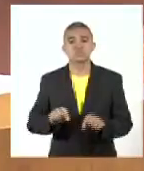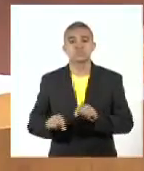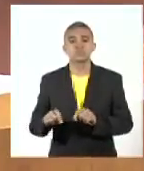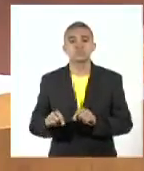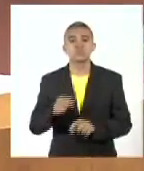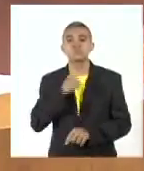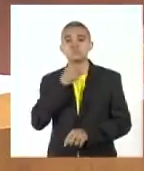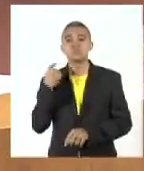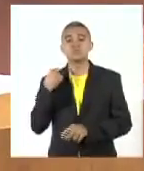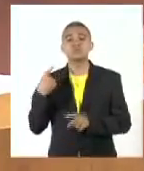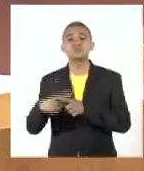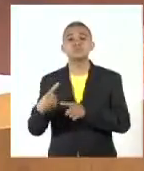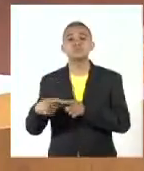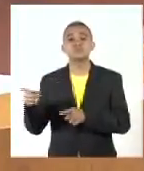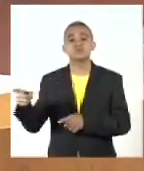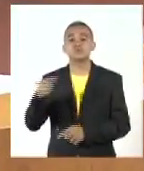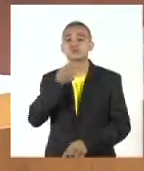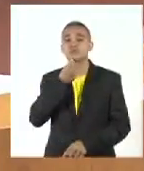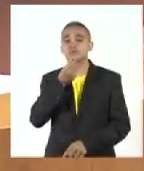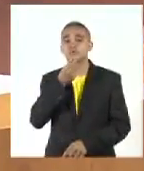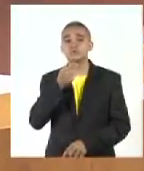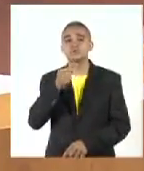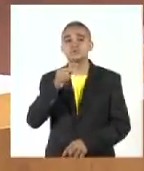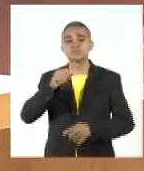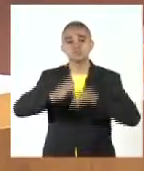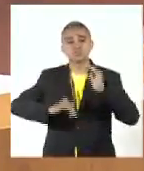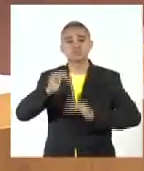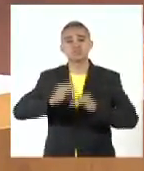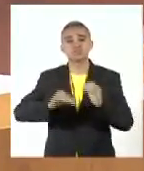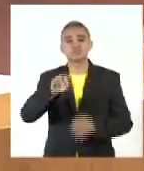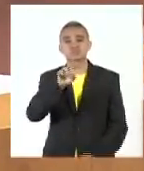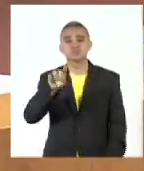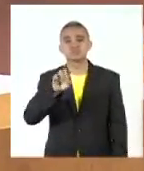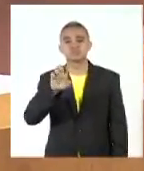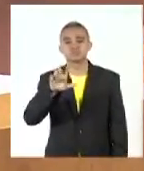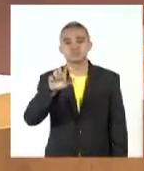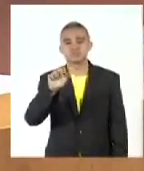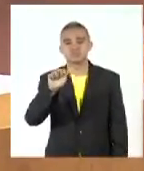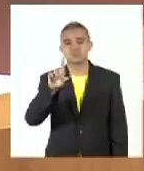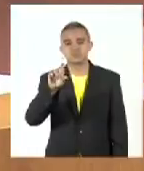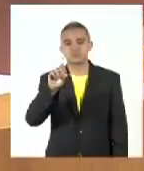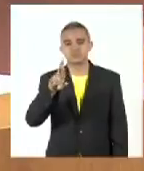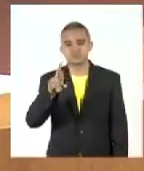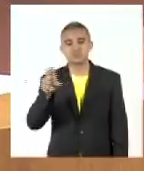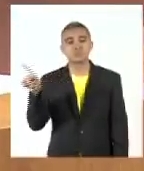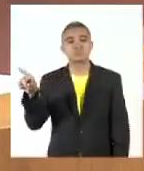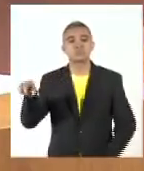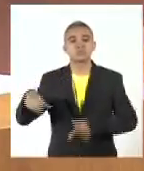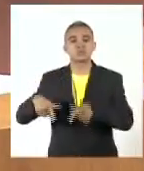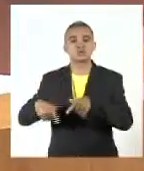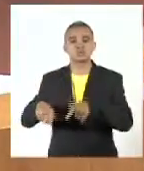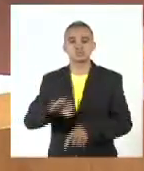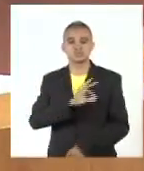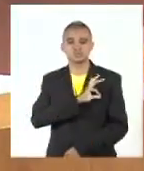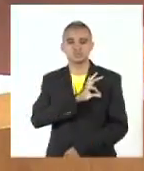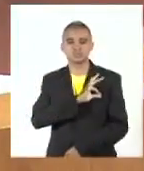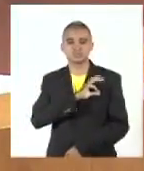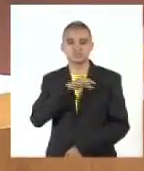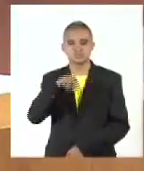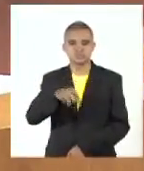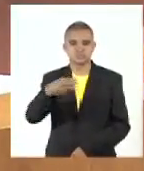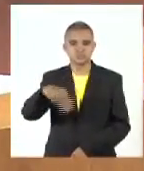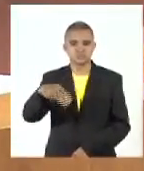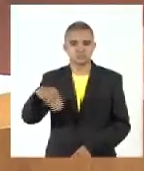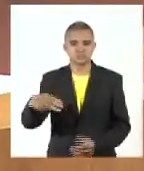por um zelador que estava prestando serviço para a polícia do